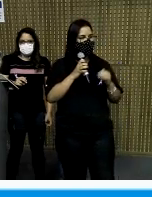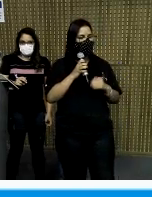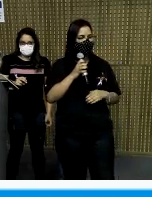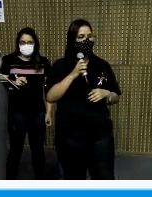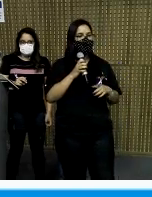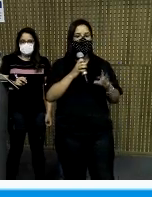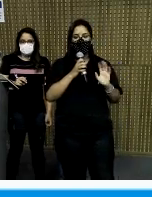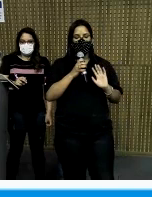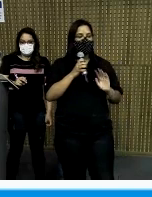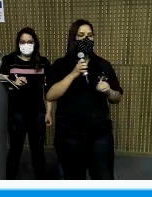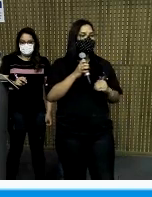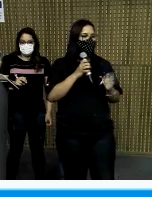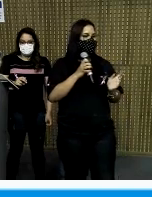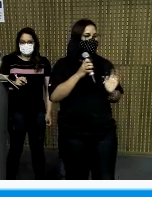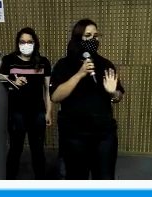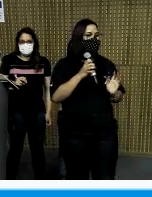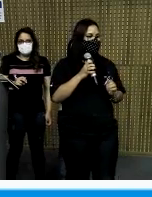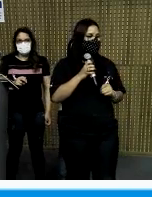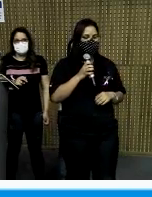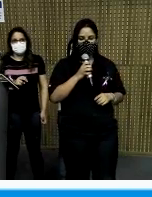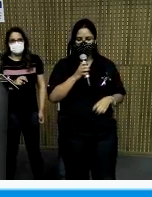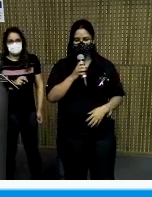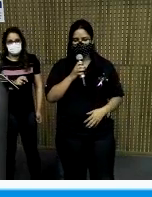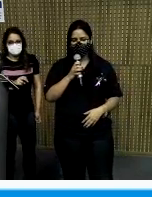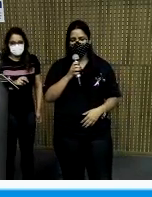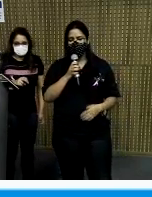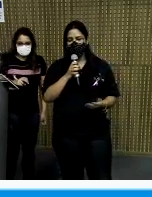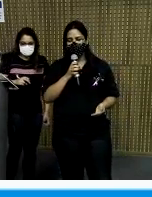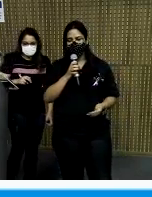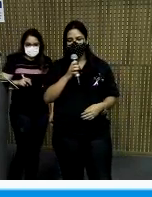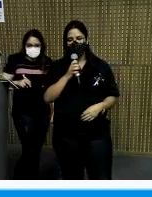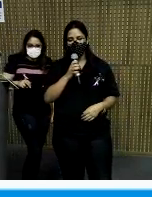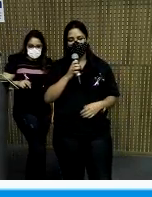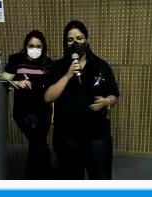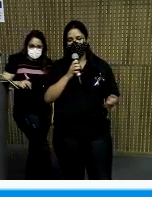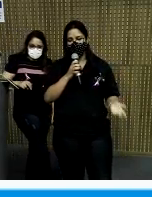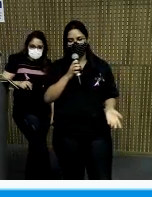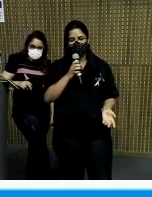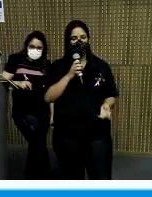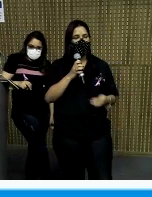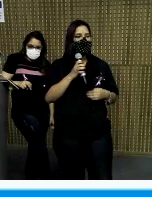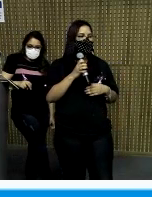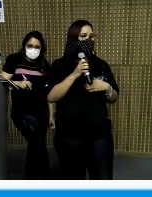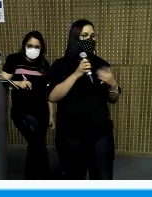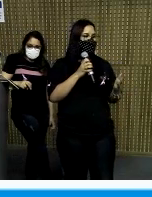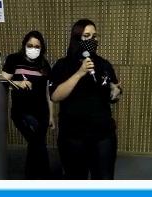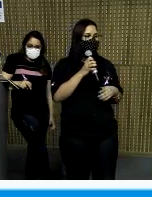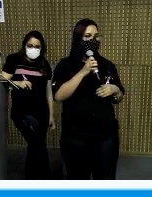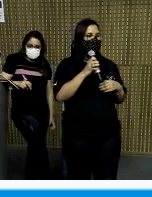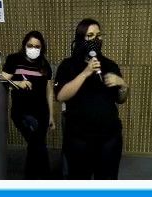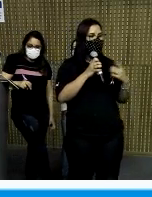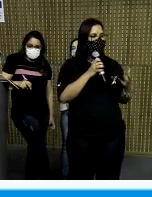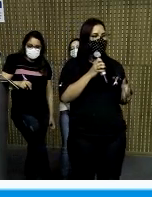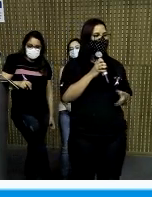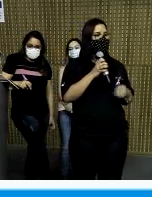que ele descreve o caso, não demora mais que um mês. E o raio-x, né, que é a radiografia simples, que é para aquele caso dos